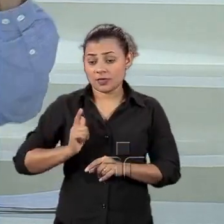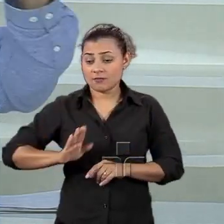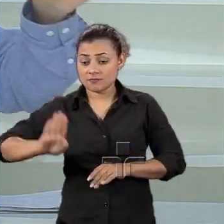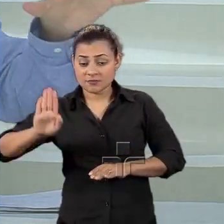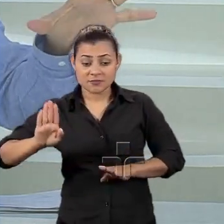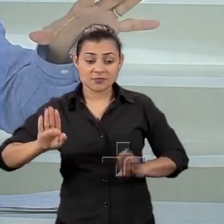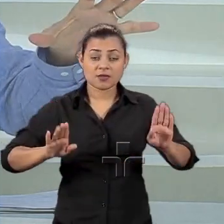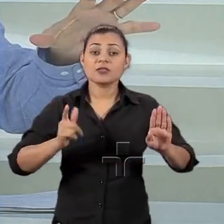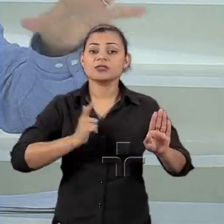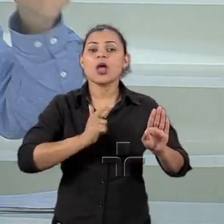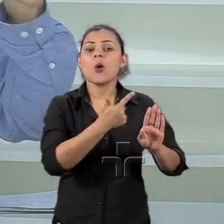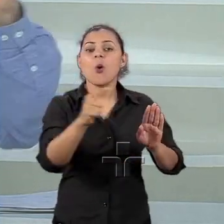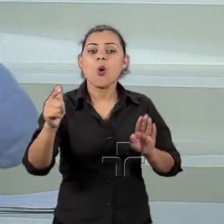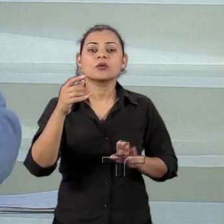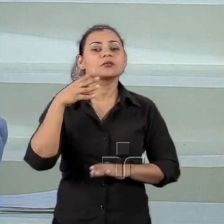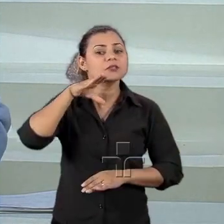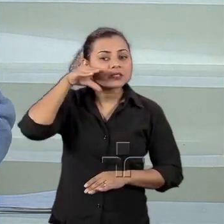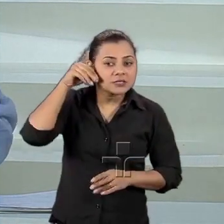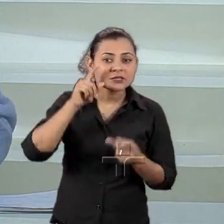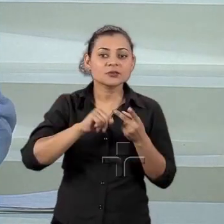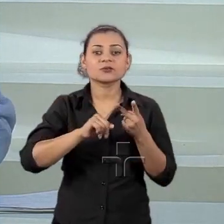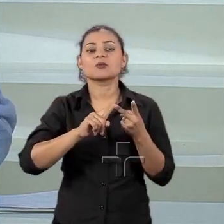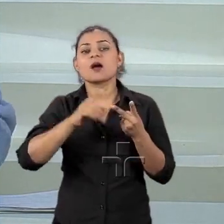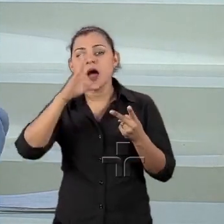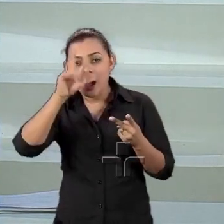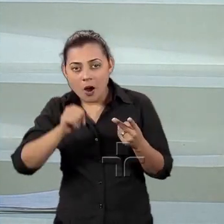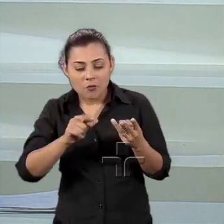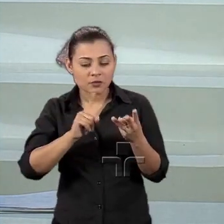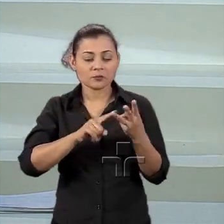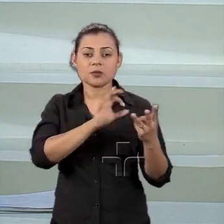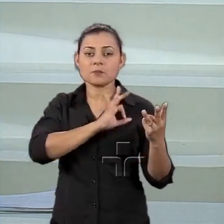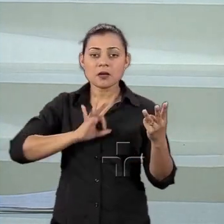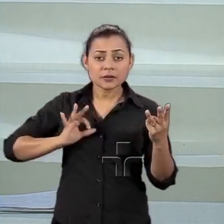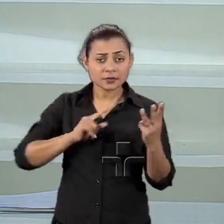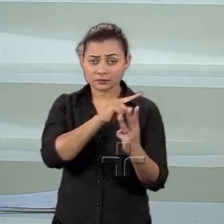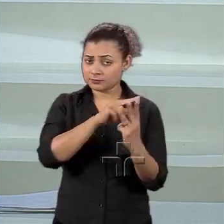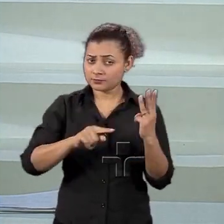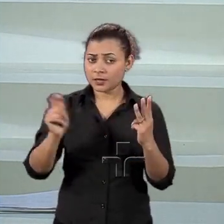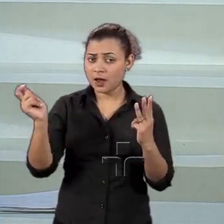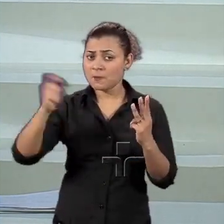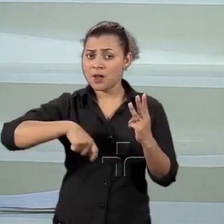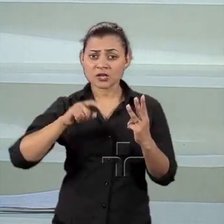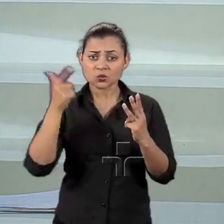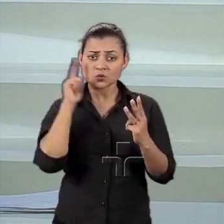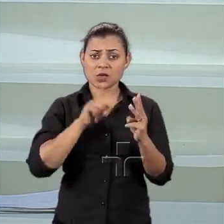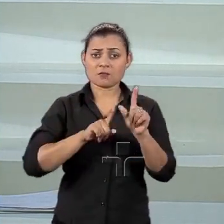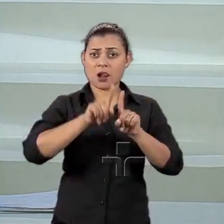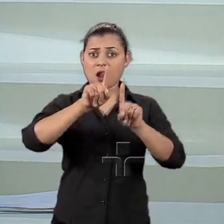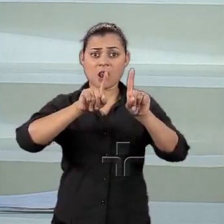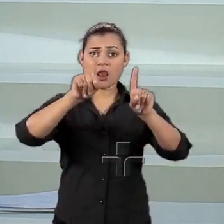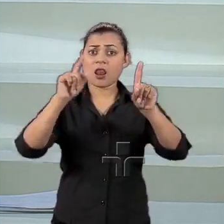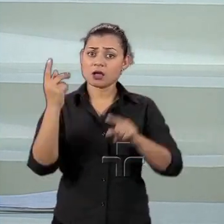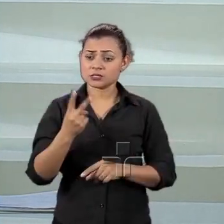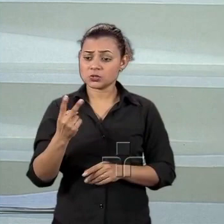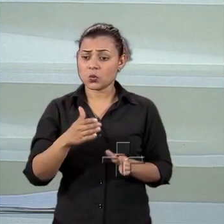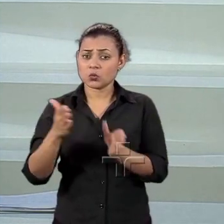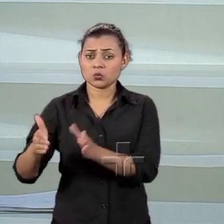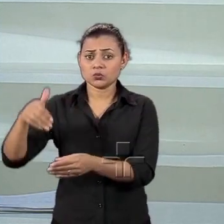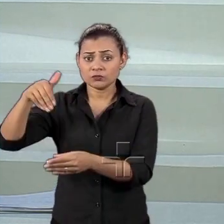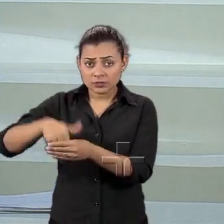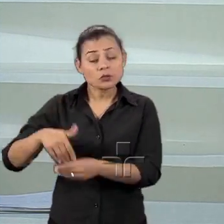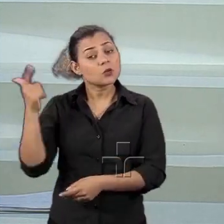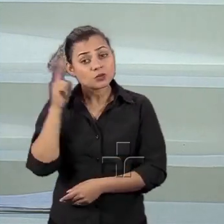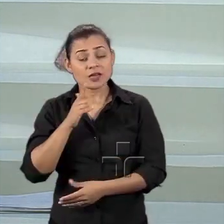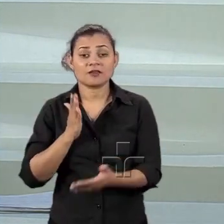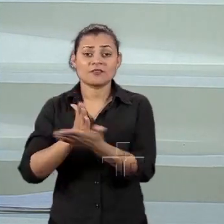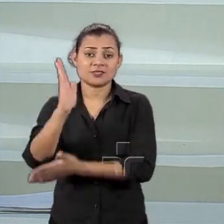Ciro, o Alckmin e a nossa da Marina, que são os 3 que têm chance de chegar nesse segundo turno e vencer a